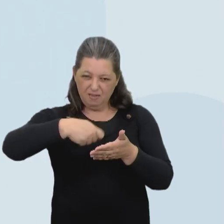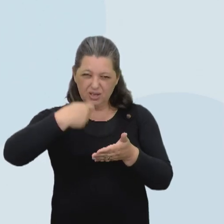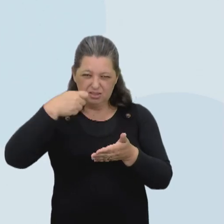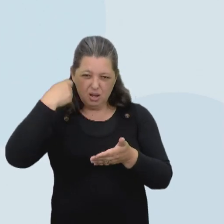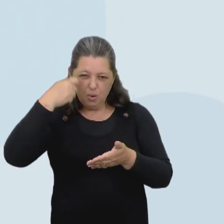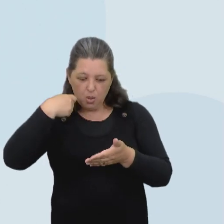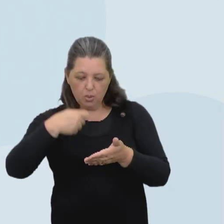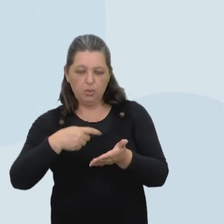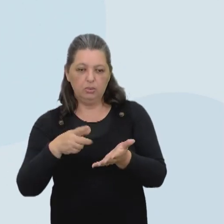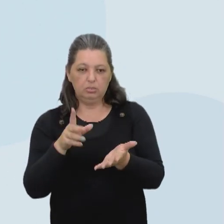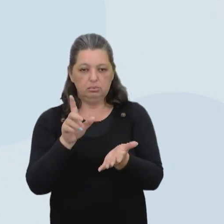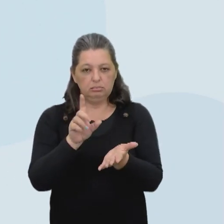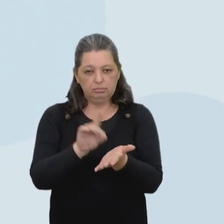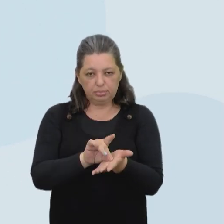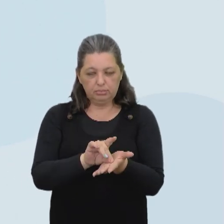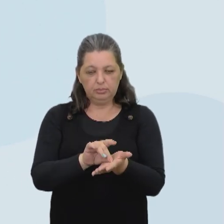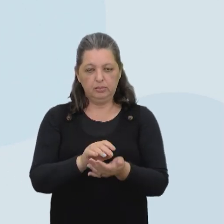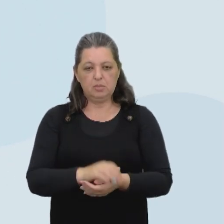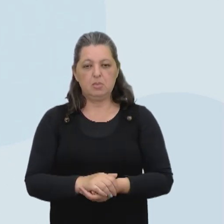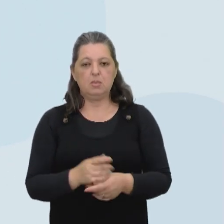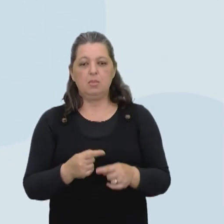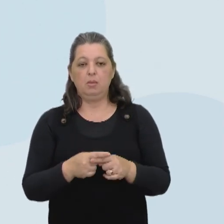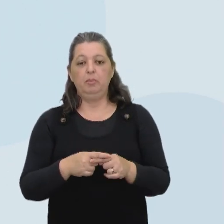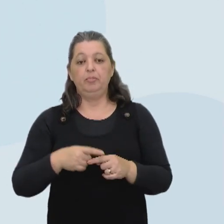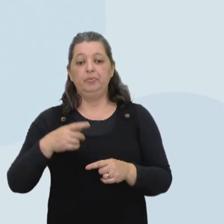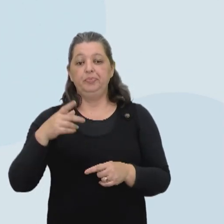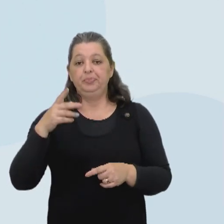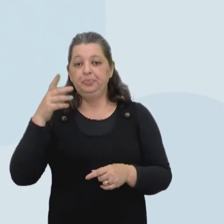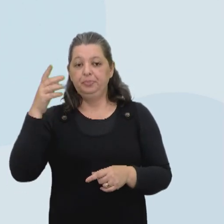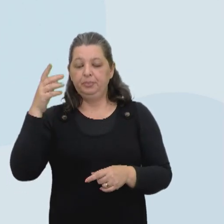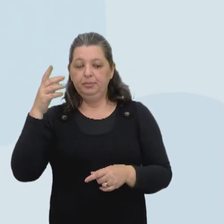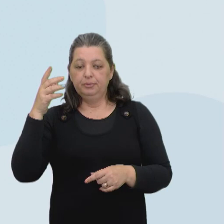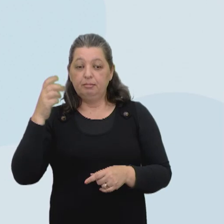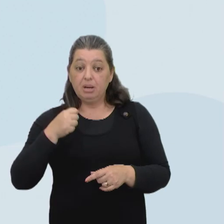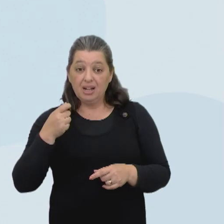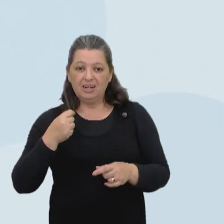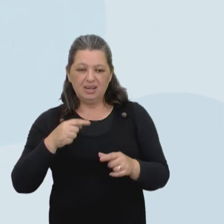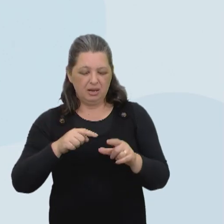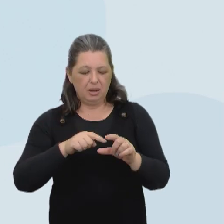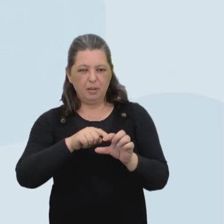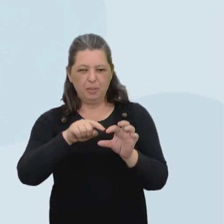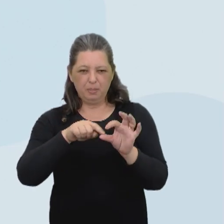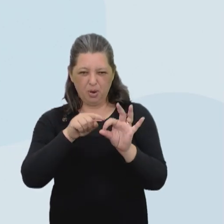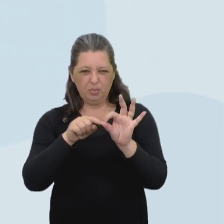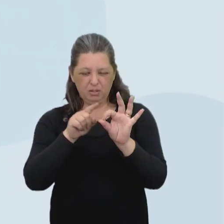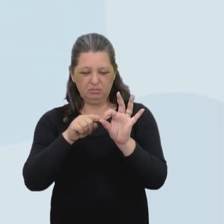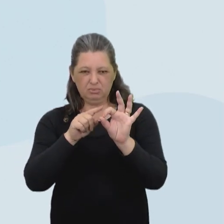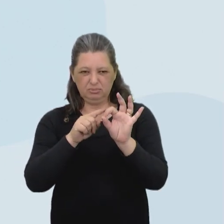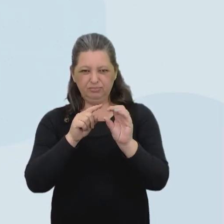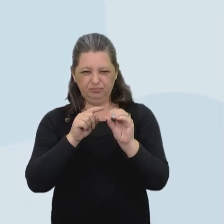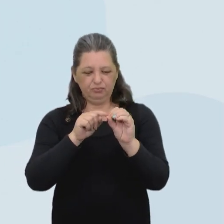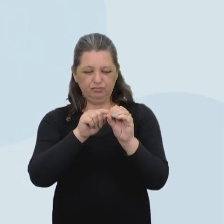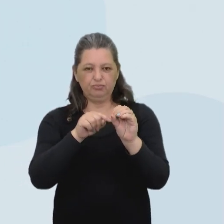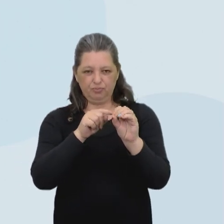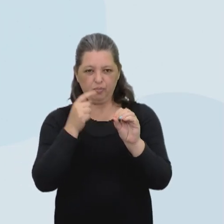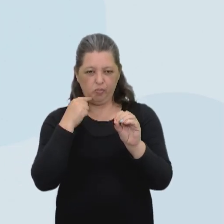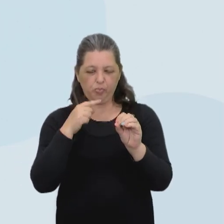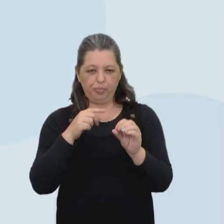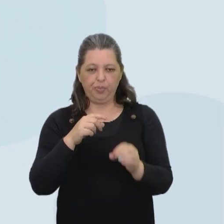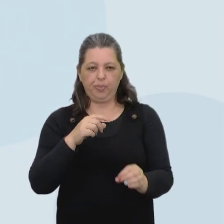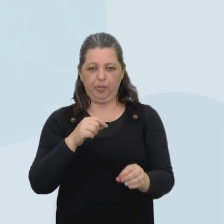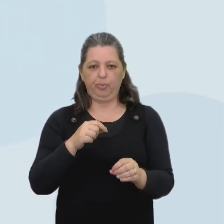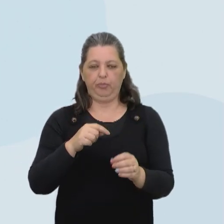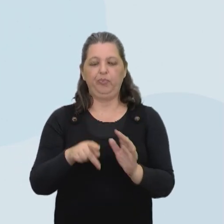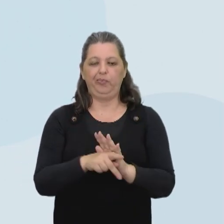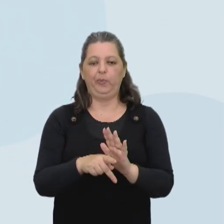parte onde fica lá gravada a coisa, tá. E a parte branca é um espaço vazio, é o buraco onde você vai o quê? Encaixar lá no equipamento, usado